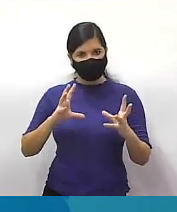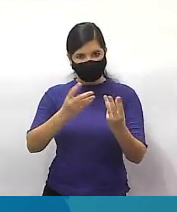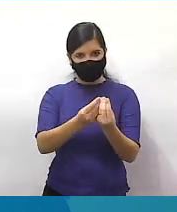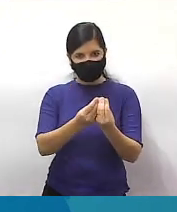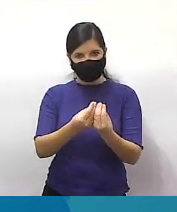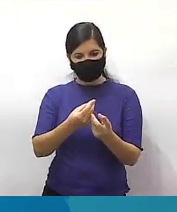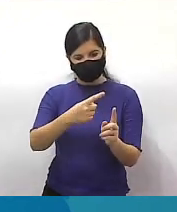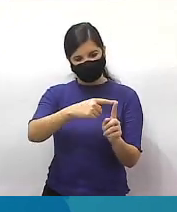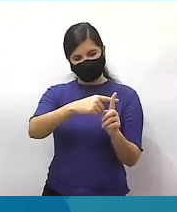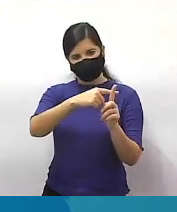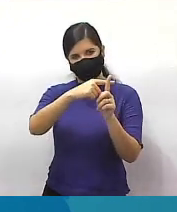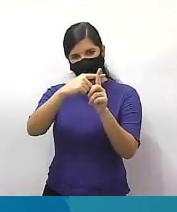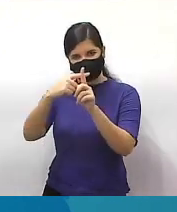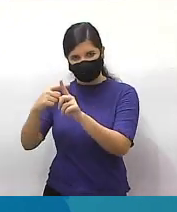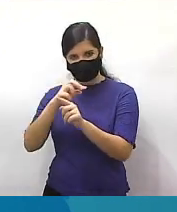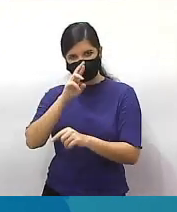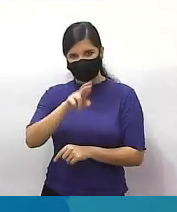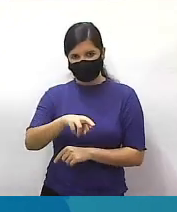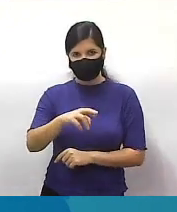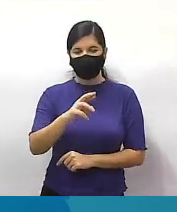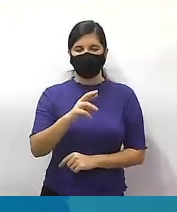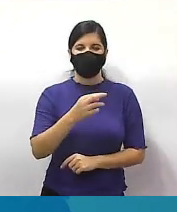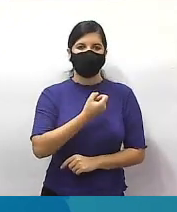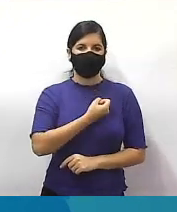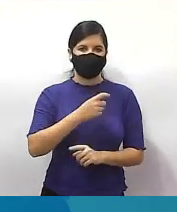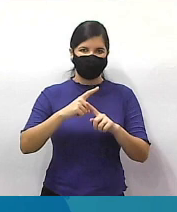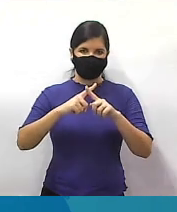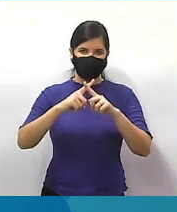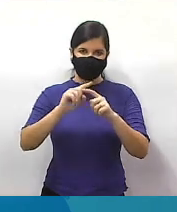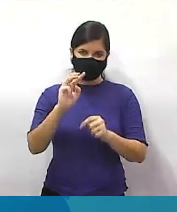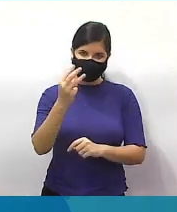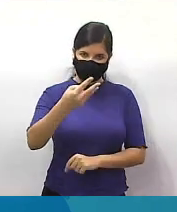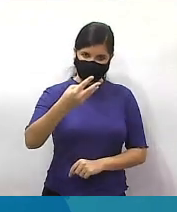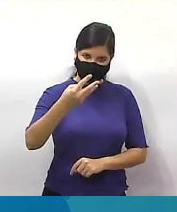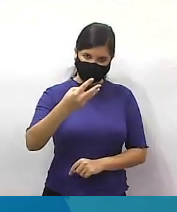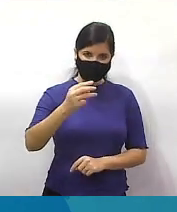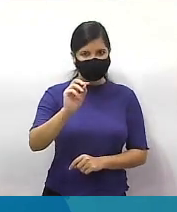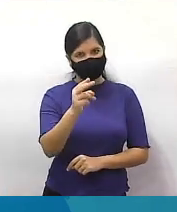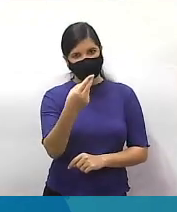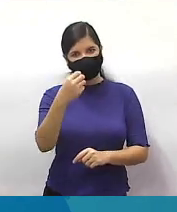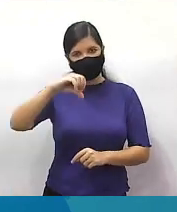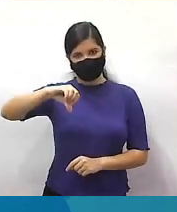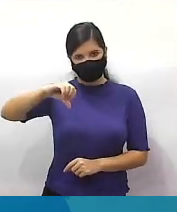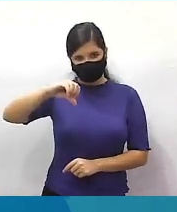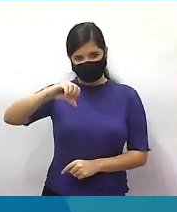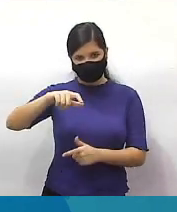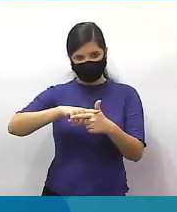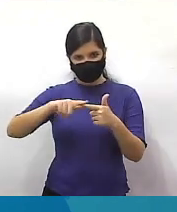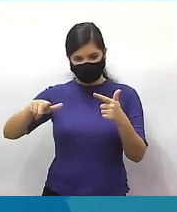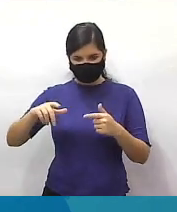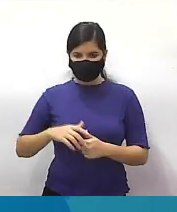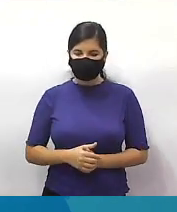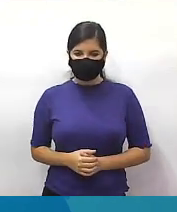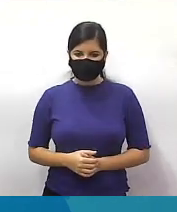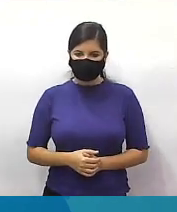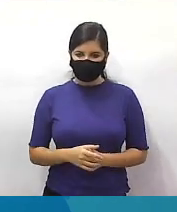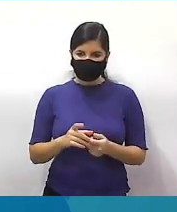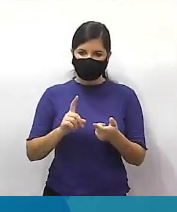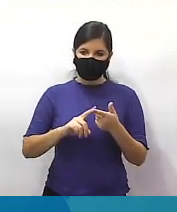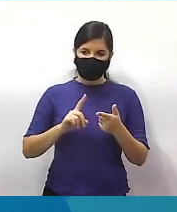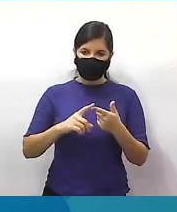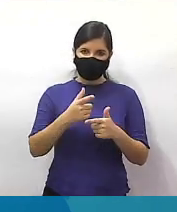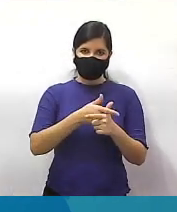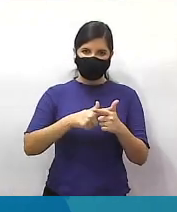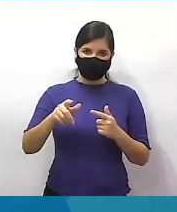soma dele tem que dar o resultado de um número múltiplo de 3 ou de 9 e divisor, tá bom? E agora a gente vai ver